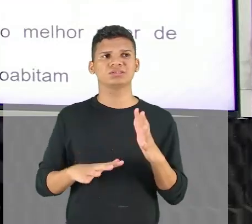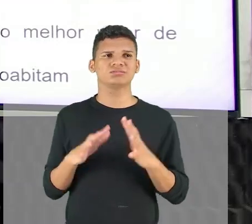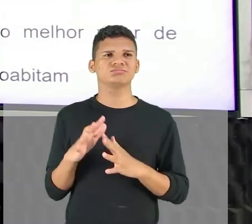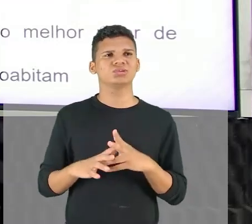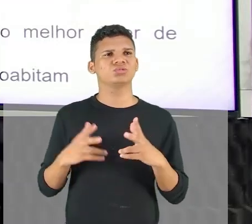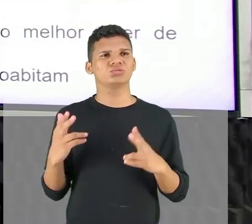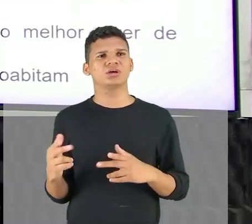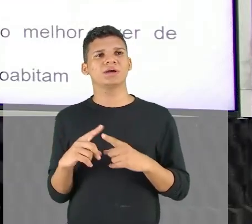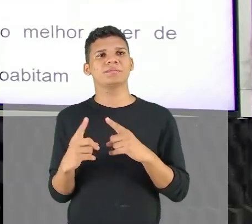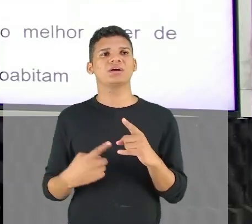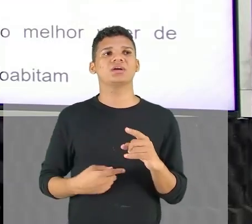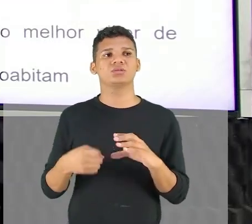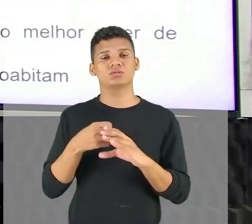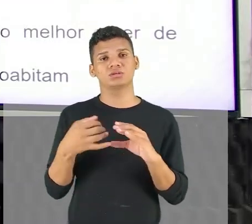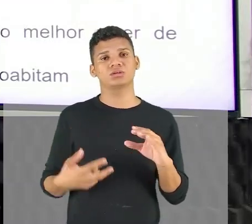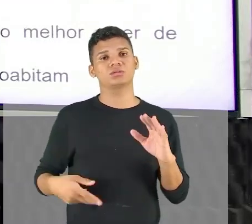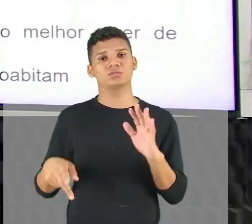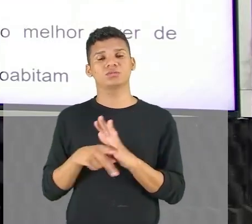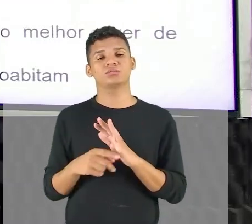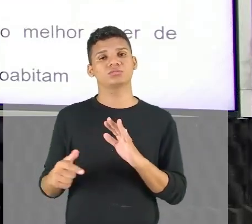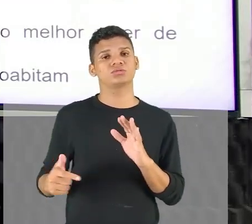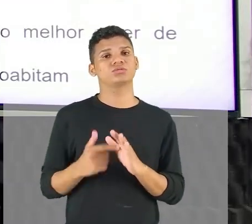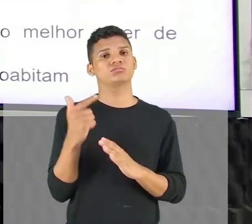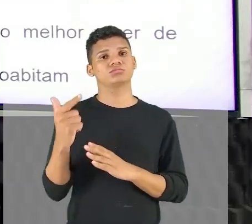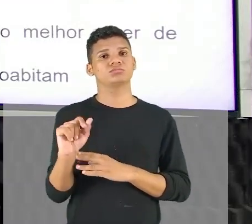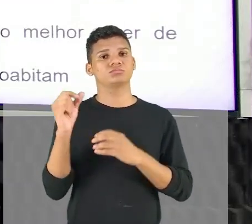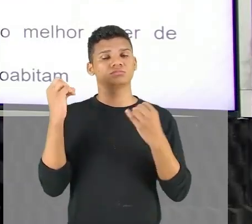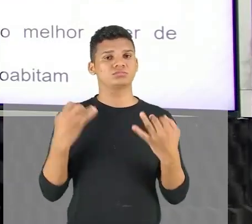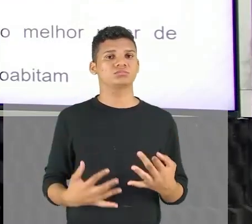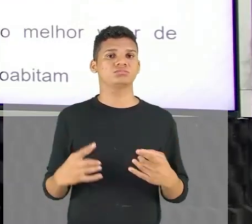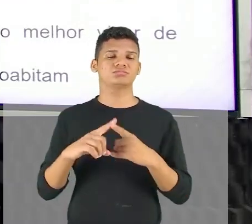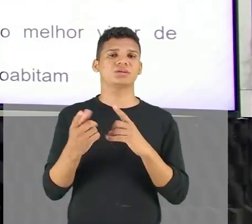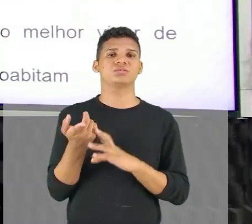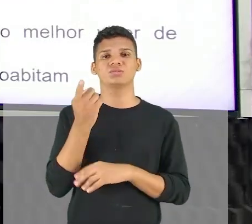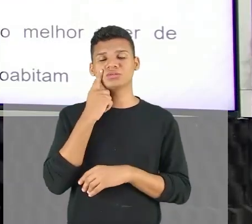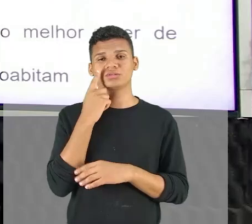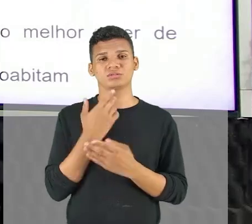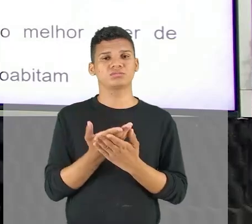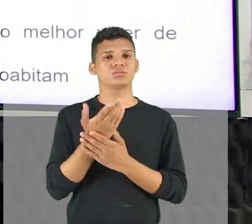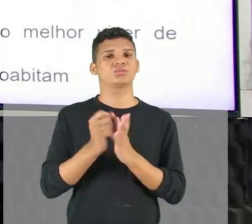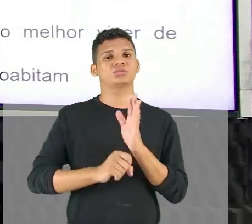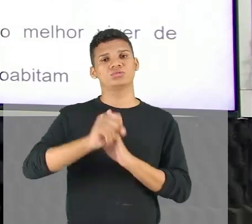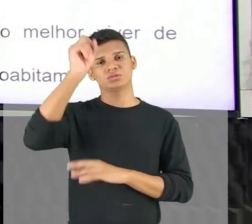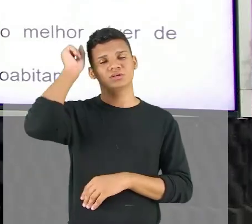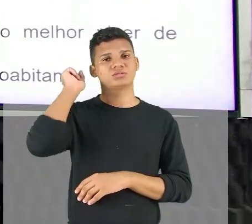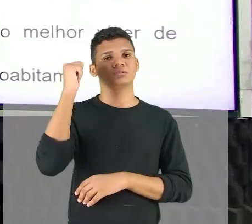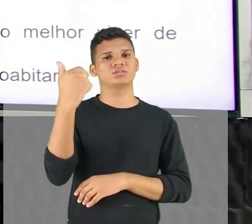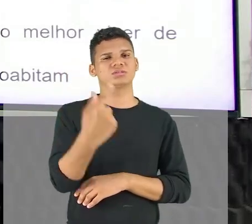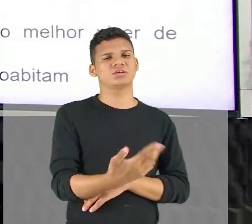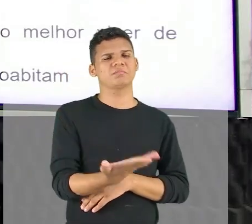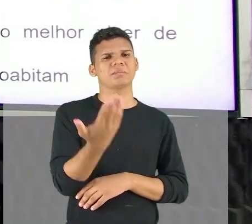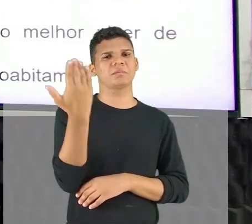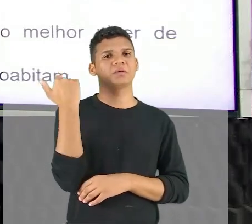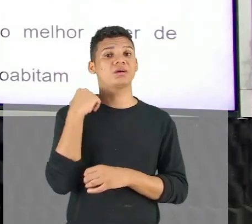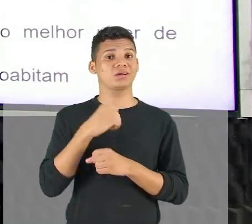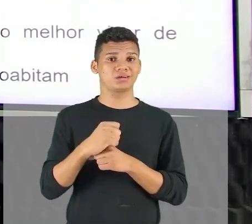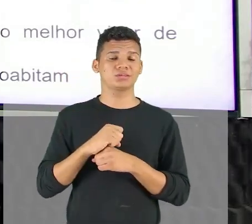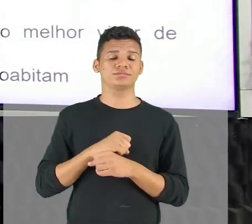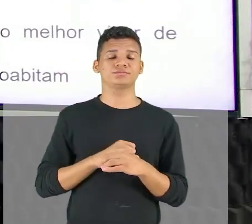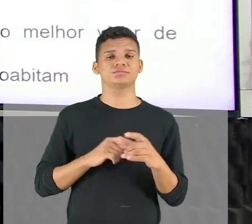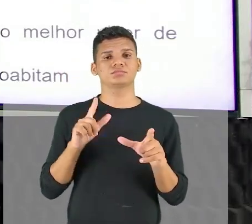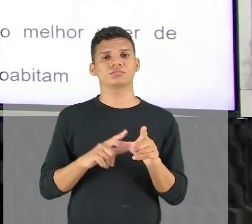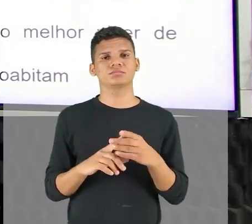É uma característica do segundo, de um filósofo que está tratando sobre essa ideia lá no século XVII, há centenas de anos atrás. Letra